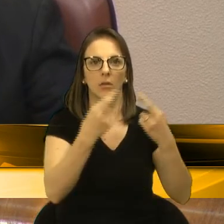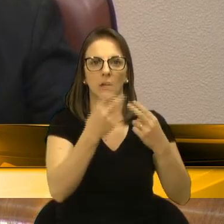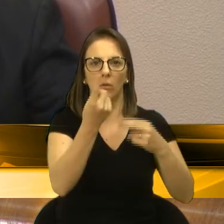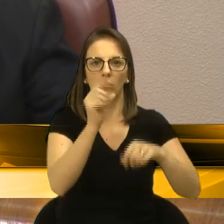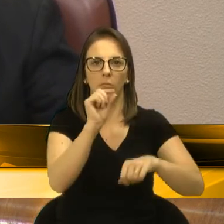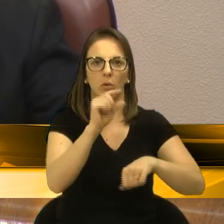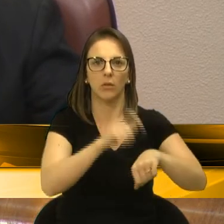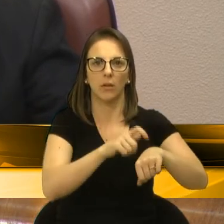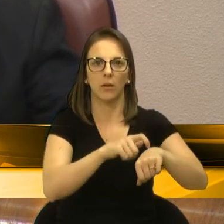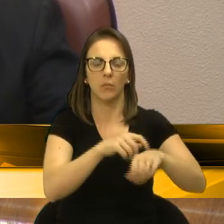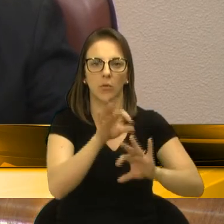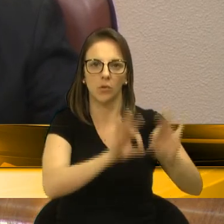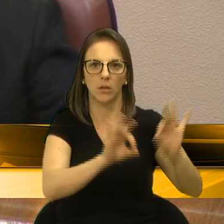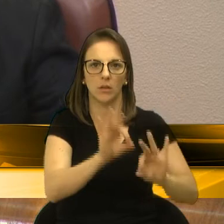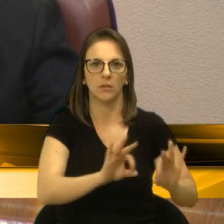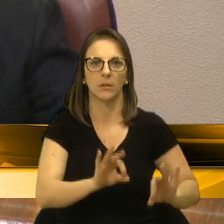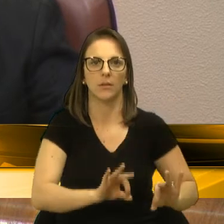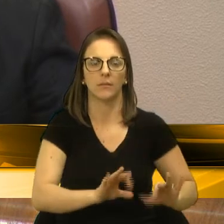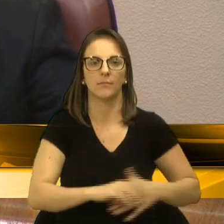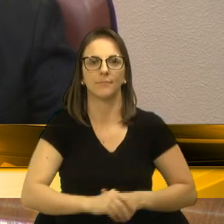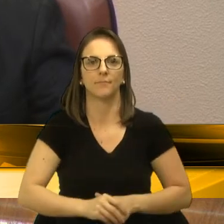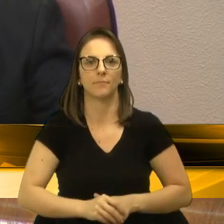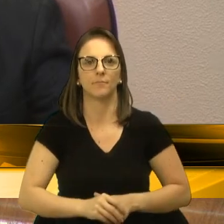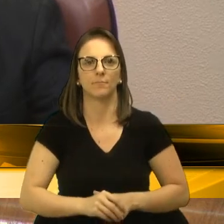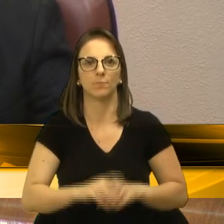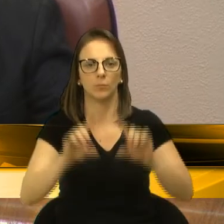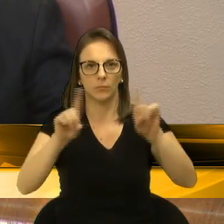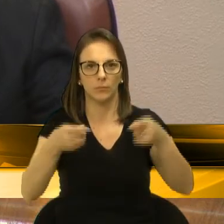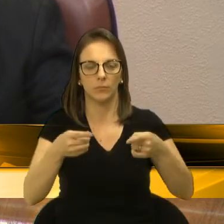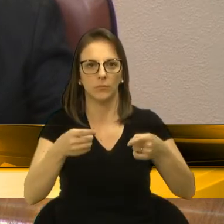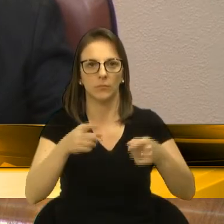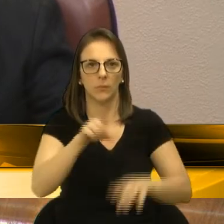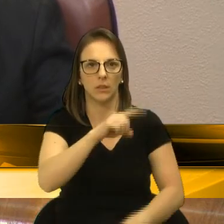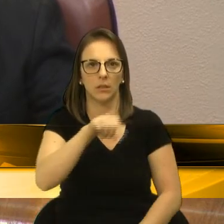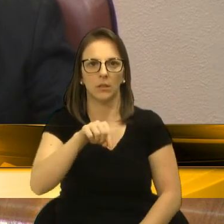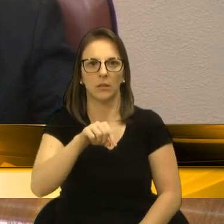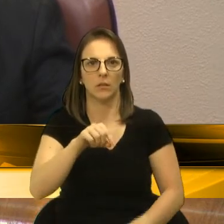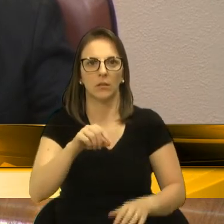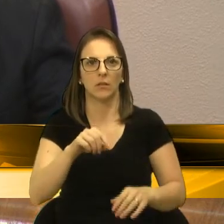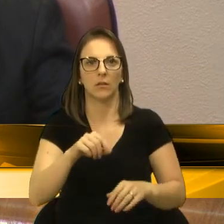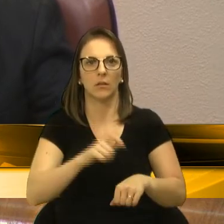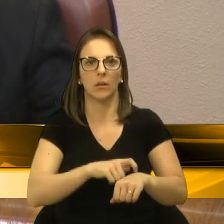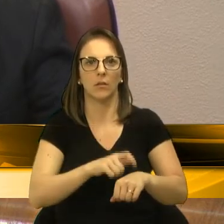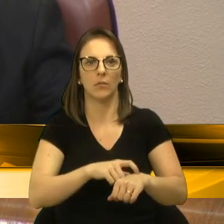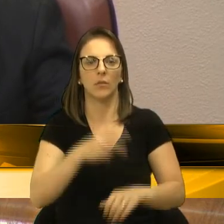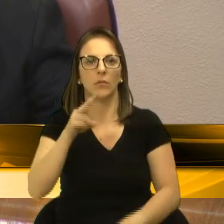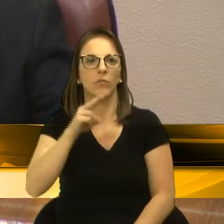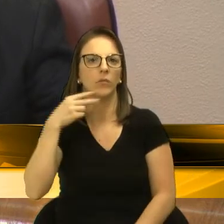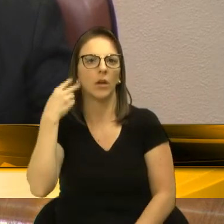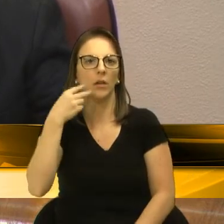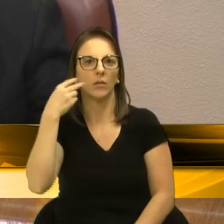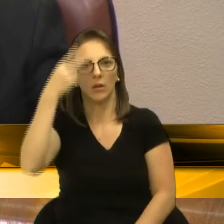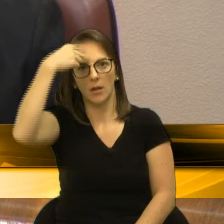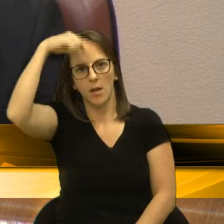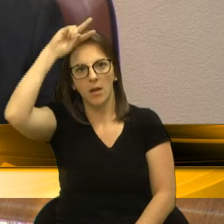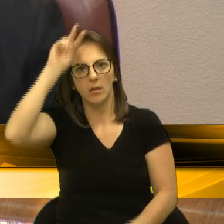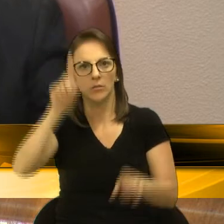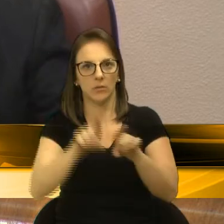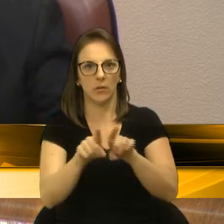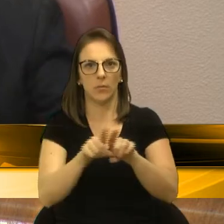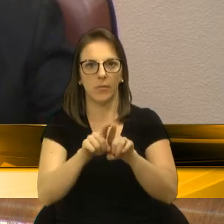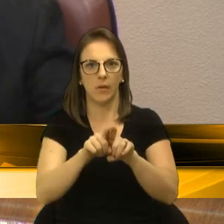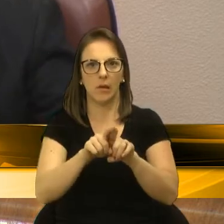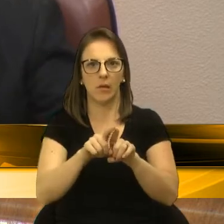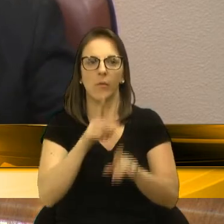dos trabalhos. Abre parênteses. Sessão suspensa. Fecha parênteses. Obrigado. Vereador Edson, vereador Alberto, vamos dar continuidade